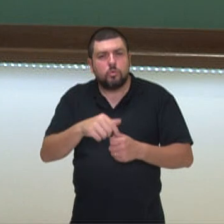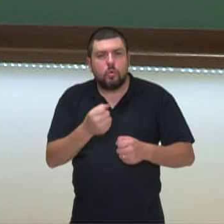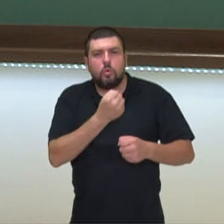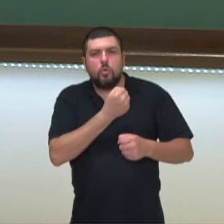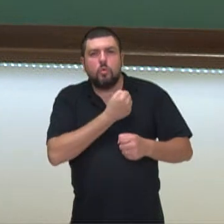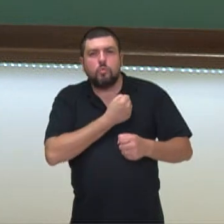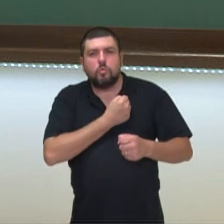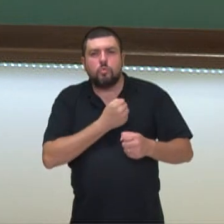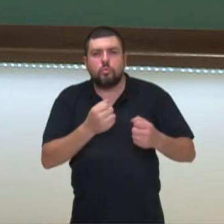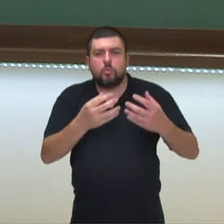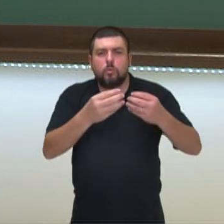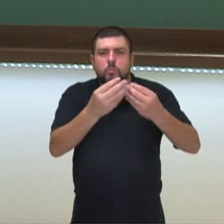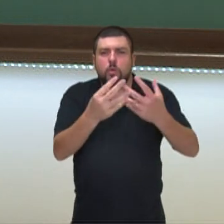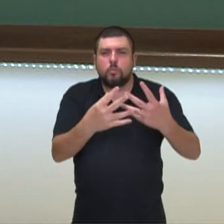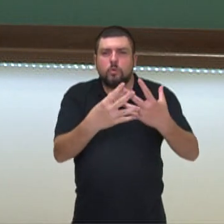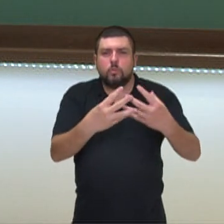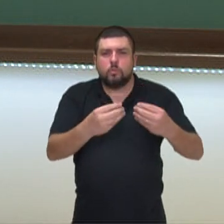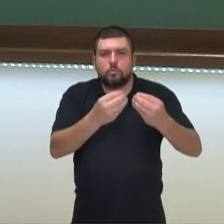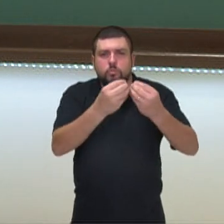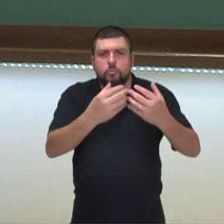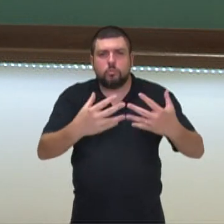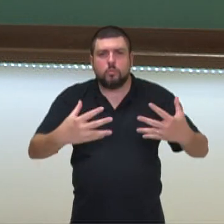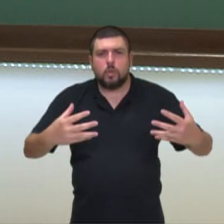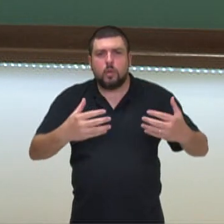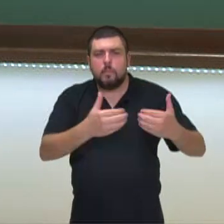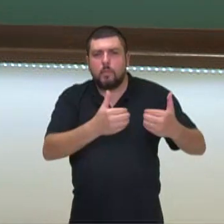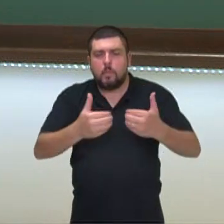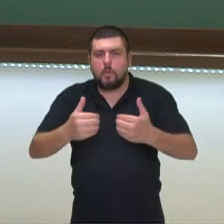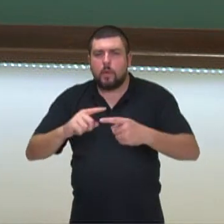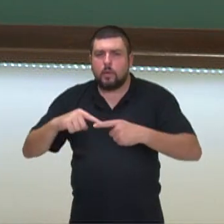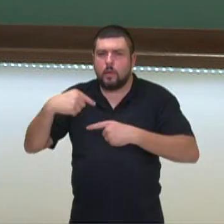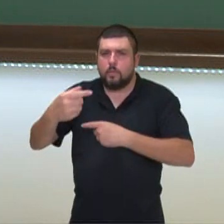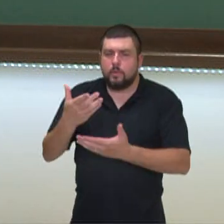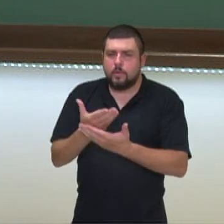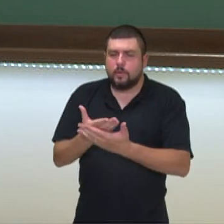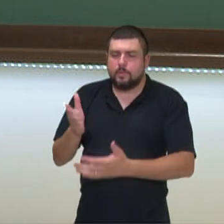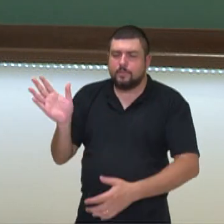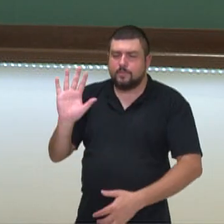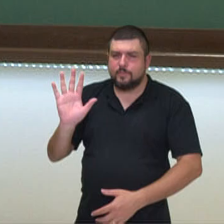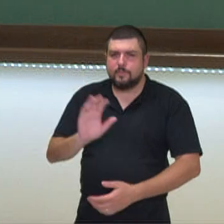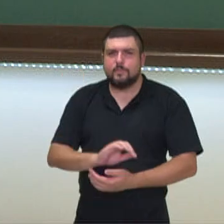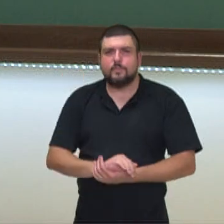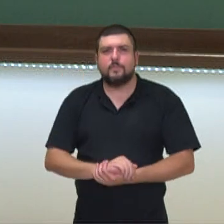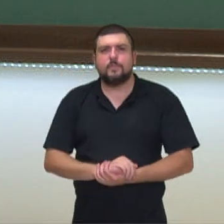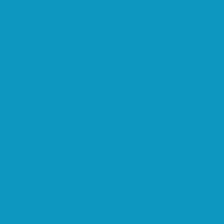com outros números, tá? Estude bastante e a gente se encontra numa próxima aula. Até lá!